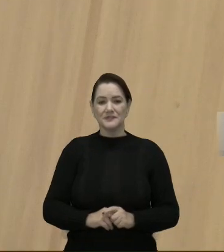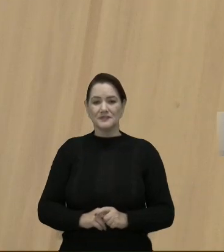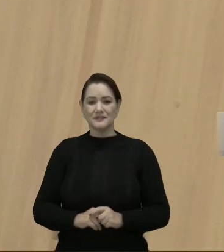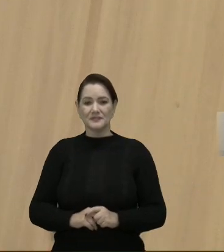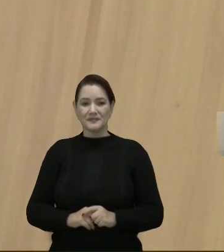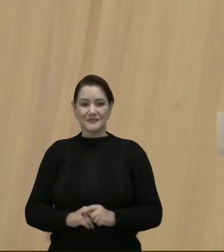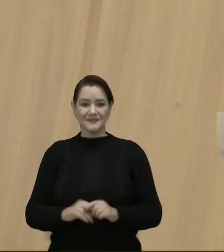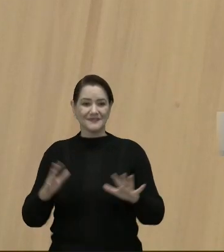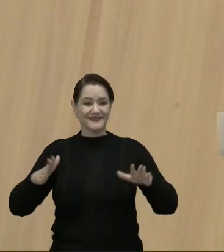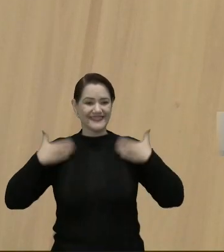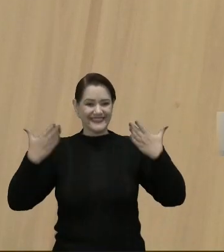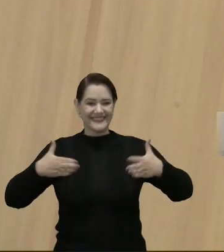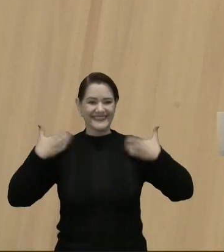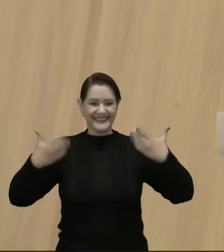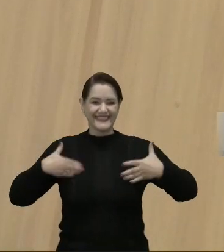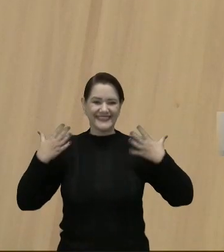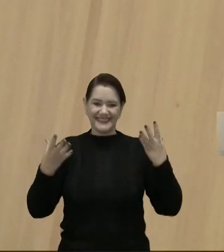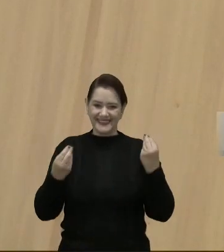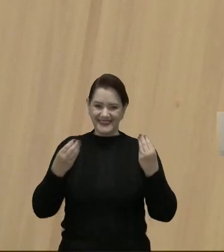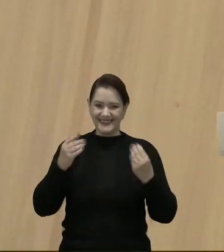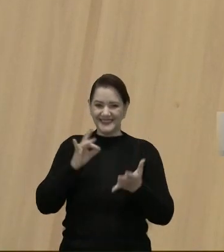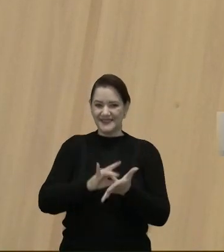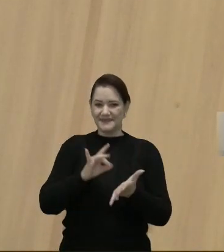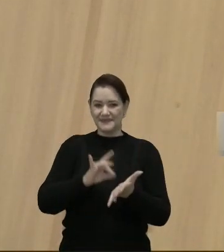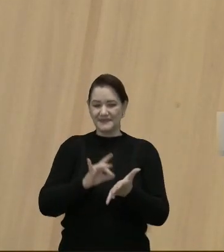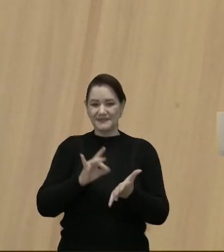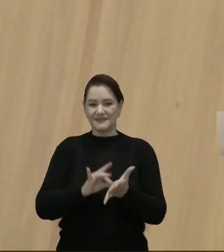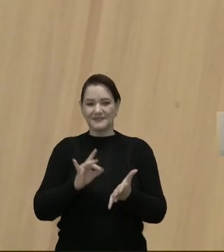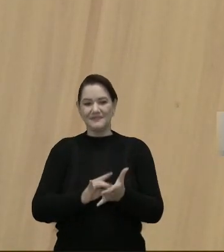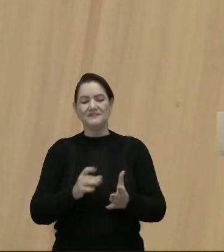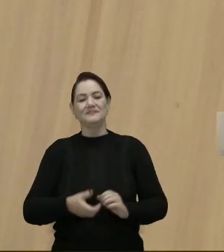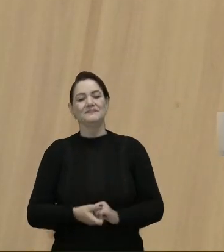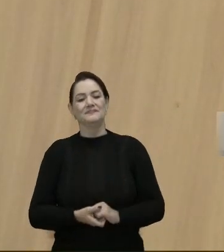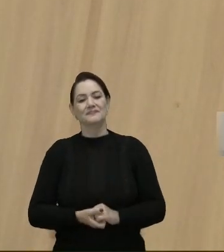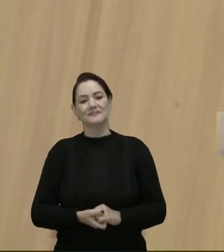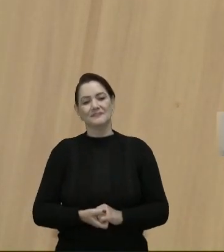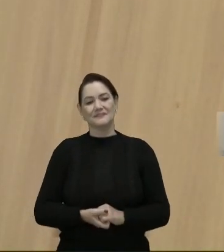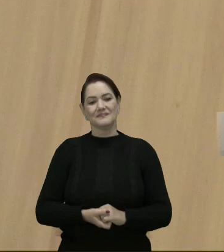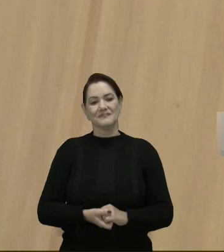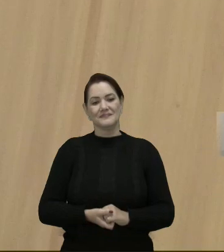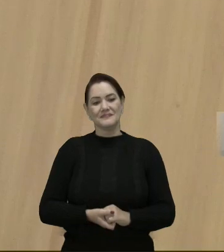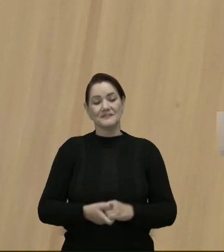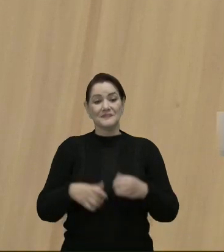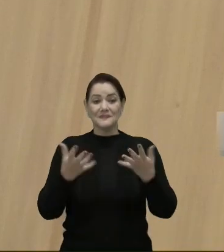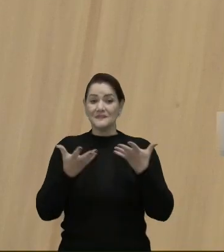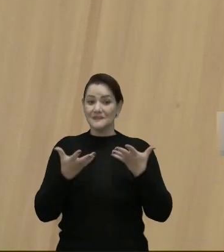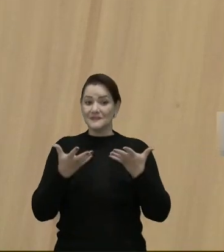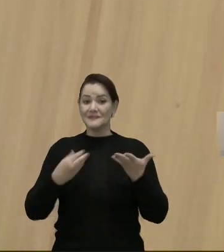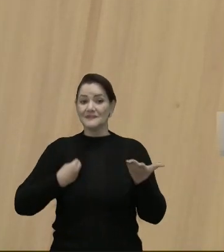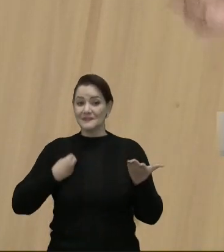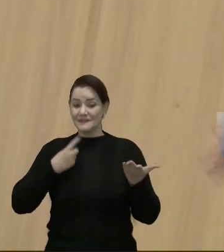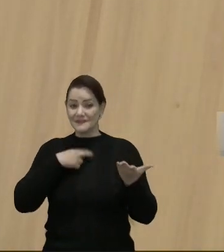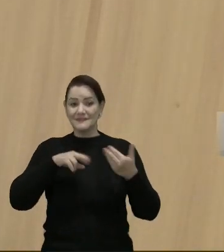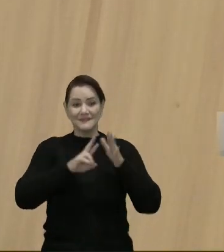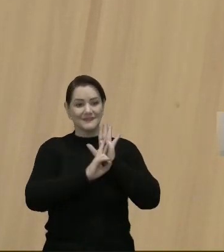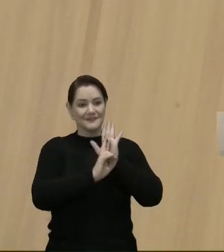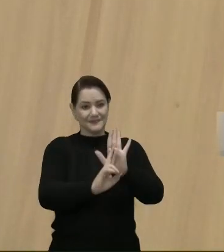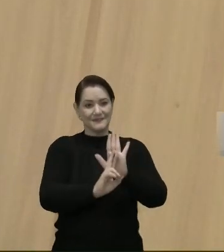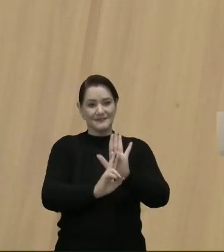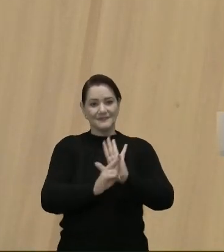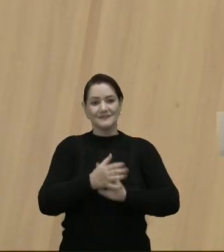é uma alegria muito grande, me enaltece imensamente. Então, eu quero estar aqui também representando